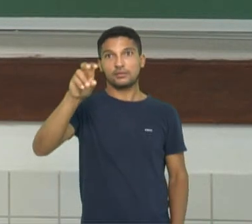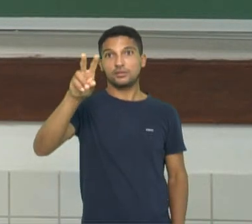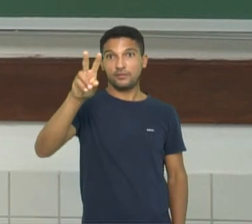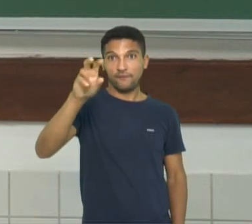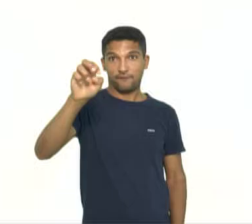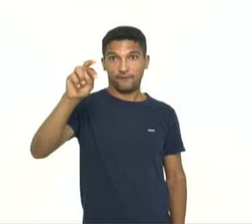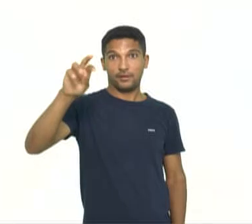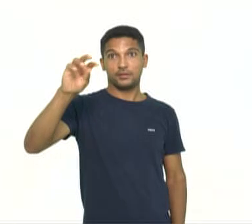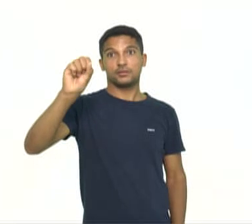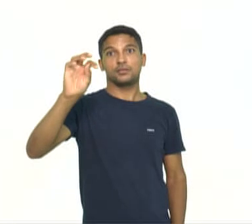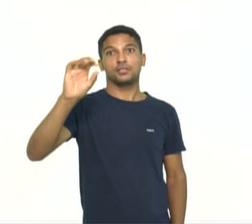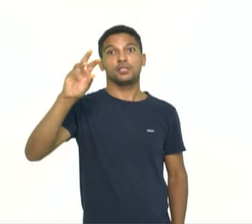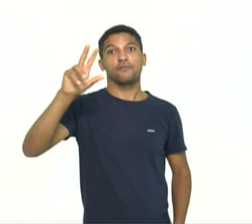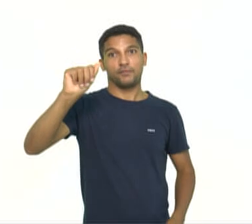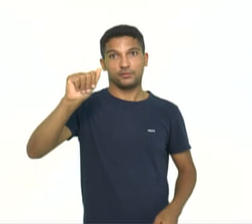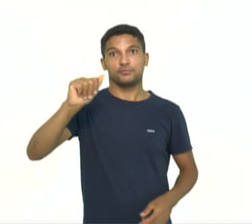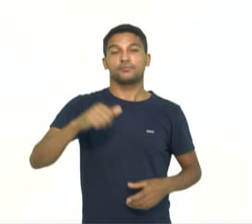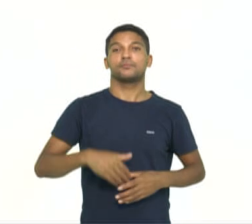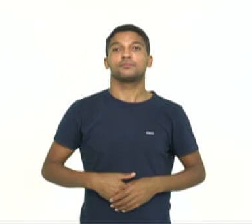adversativas.